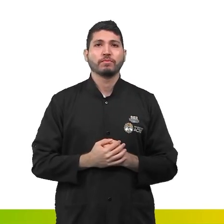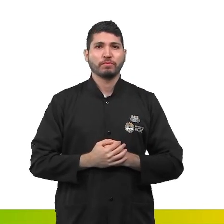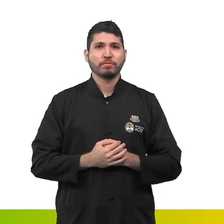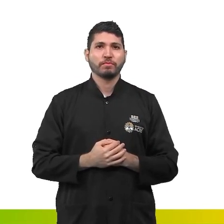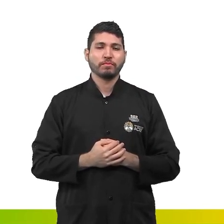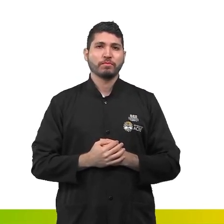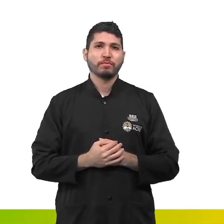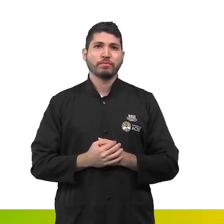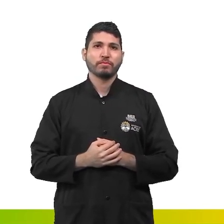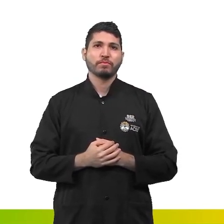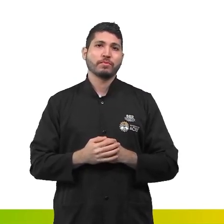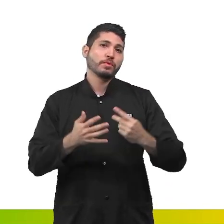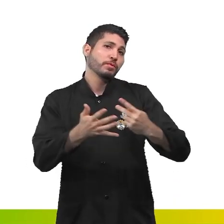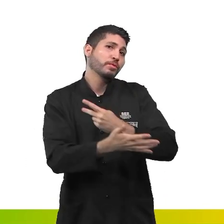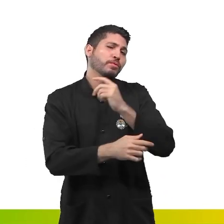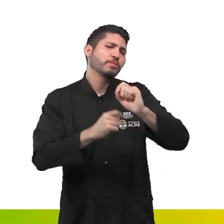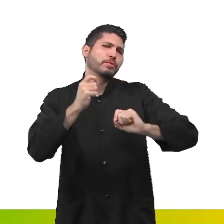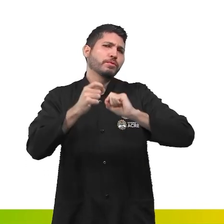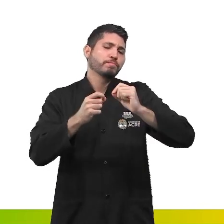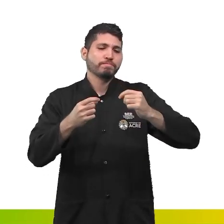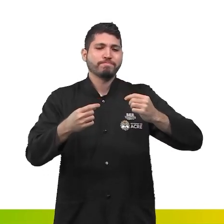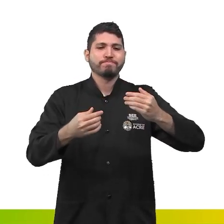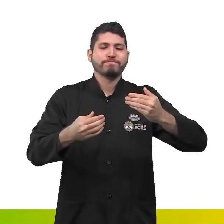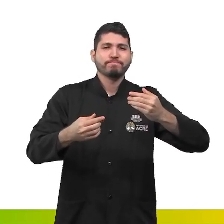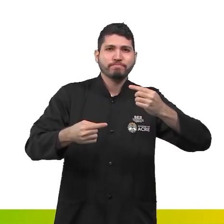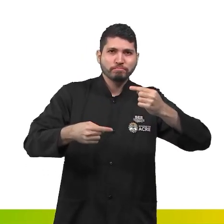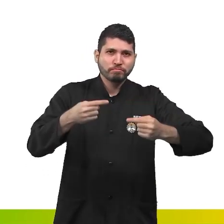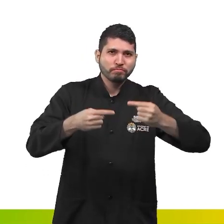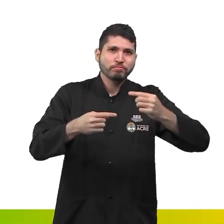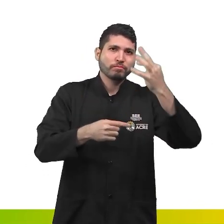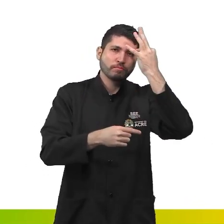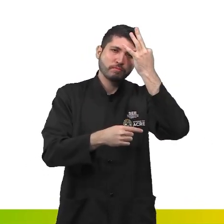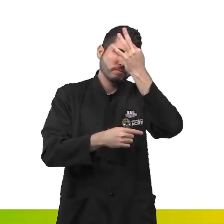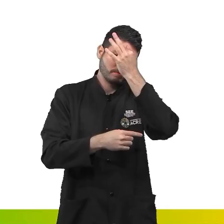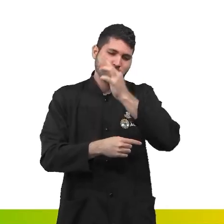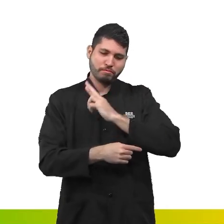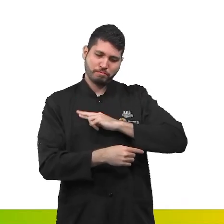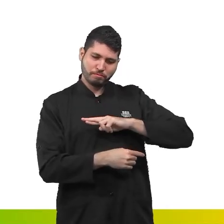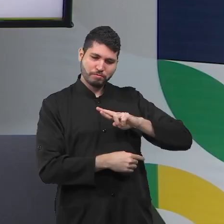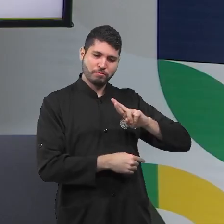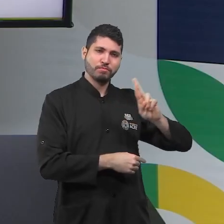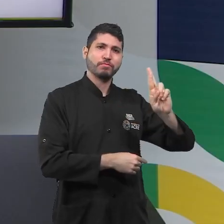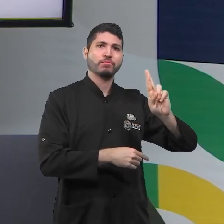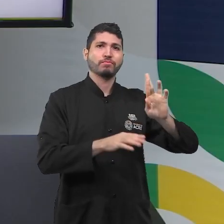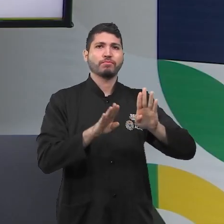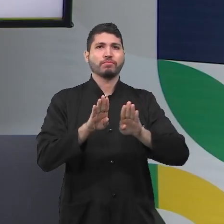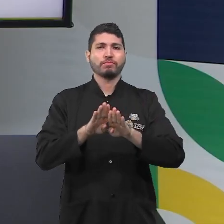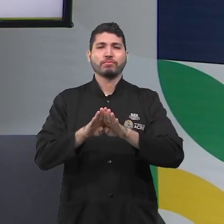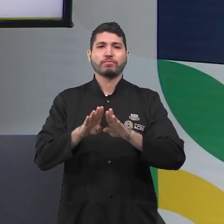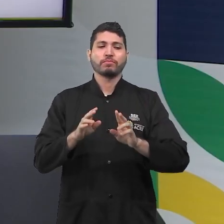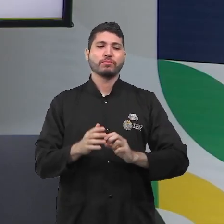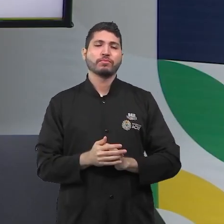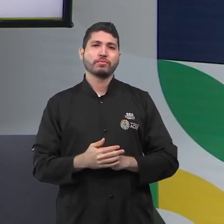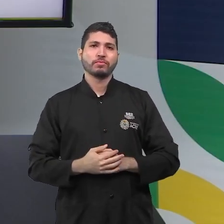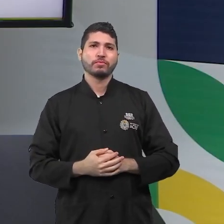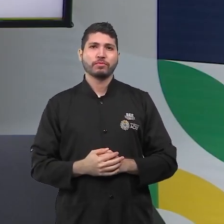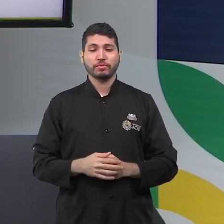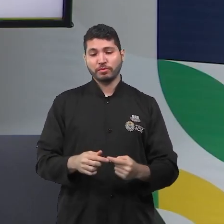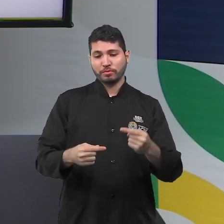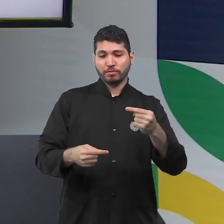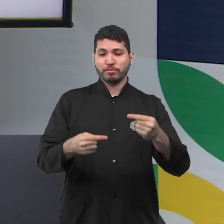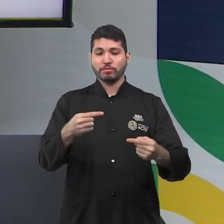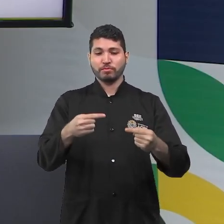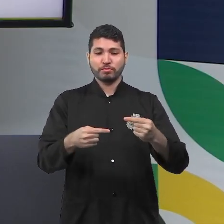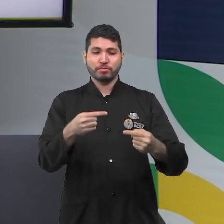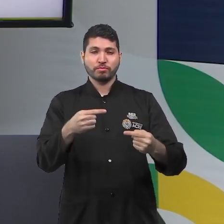gerou debates filosóficos e também religiosos. Então, a questão do debate não ficou